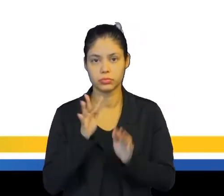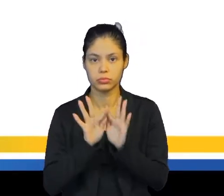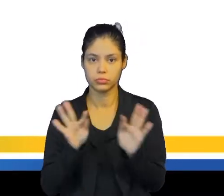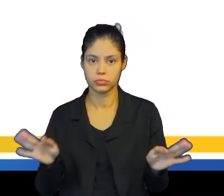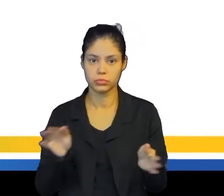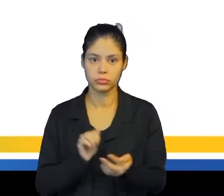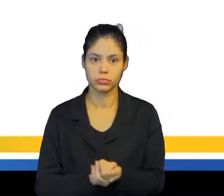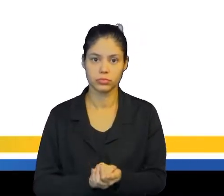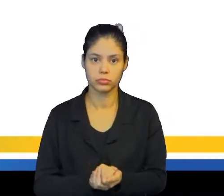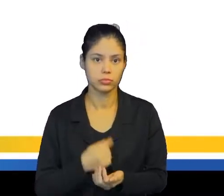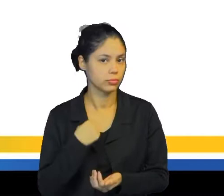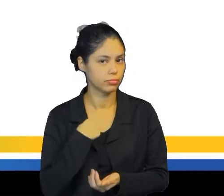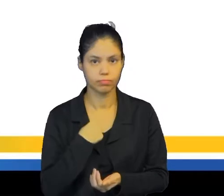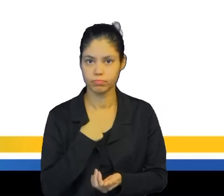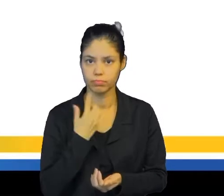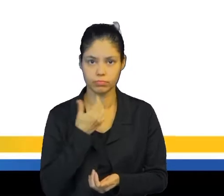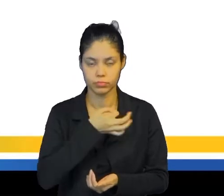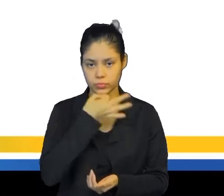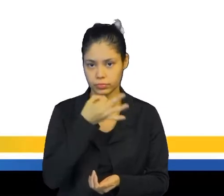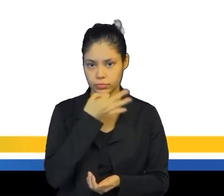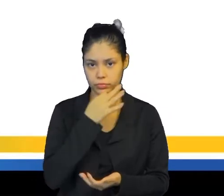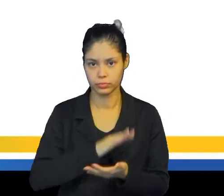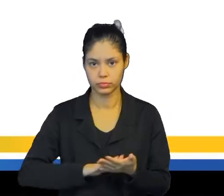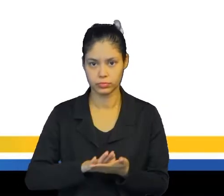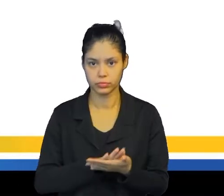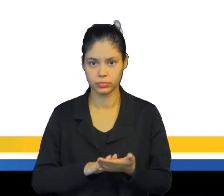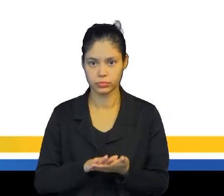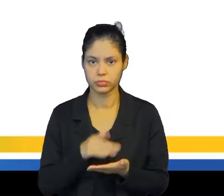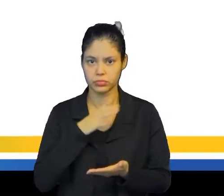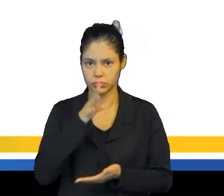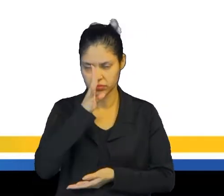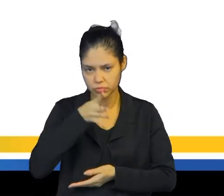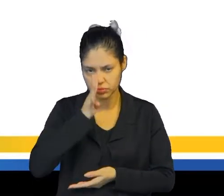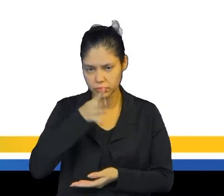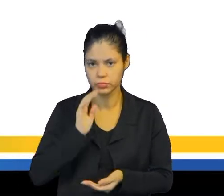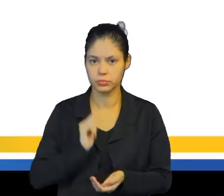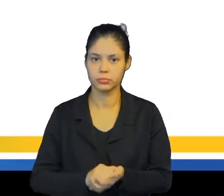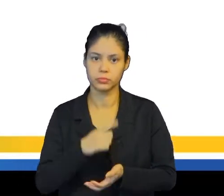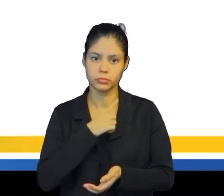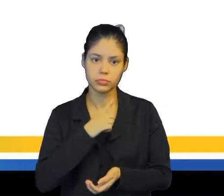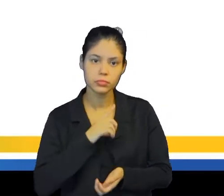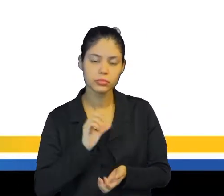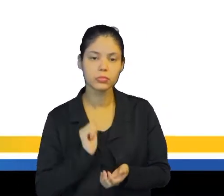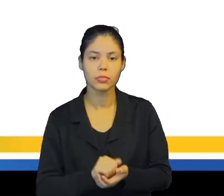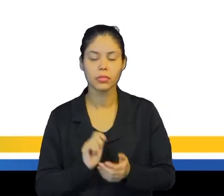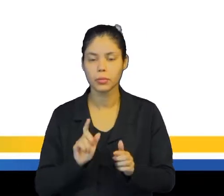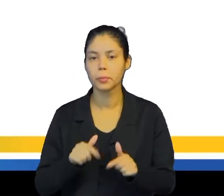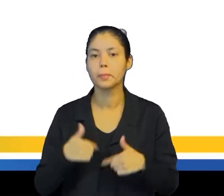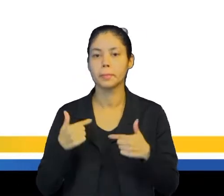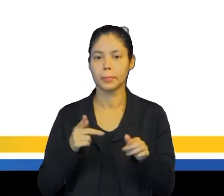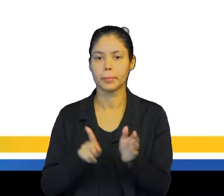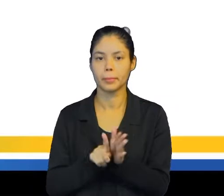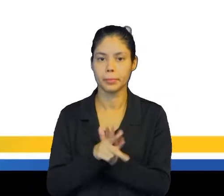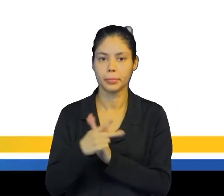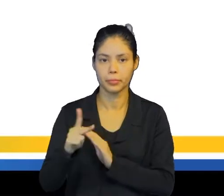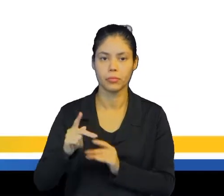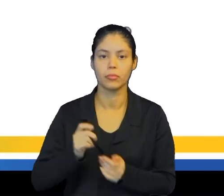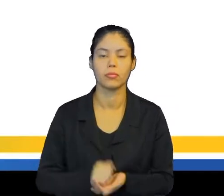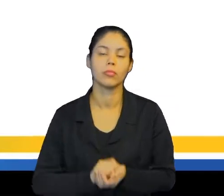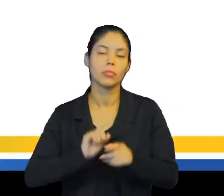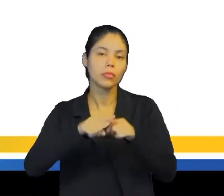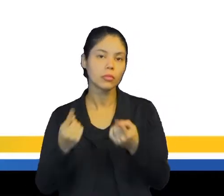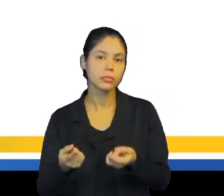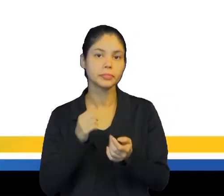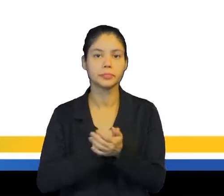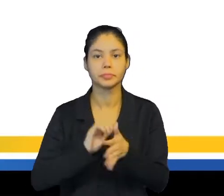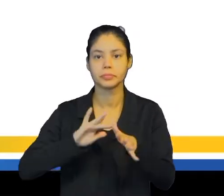frase: "Não sou capaz de opinar". Gerou muitas críticas, né? Houve também a quem defendesse, e Glória Pires foi